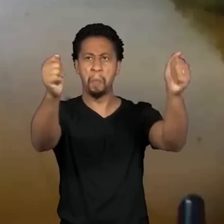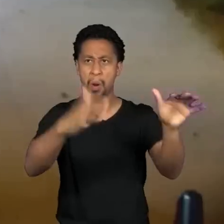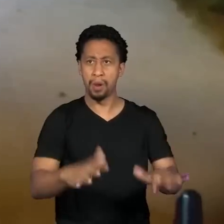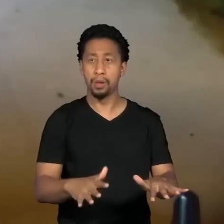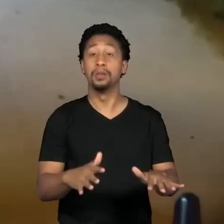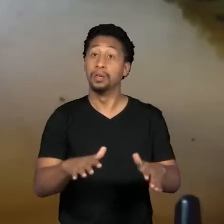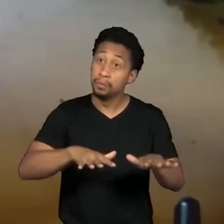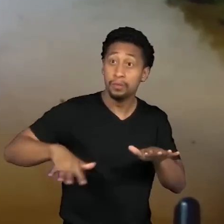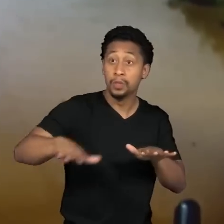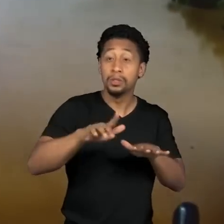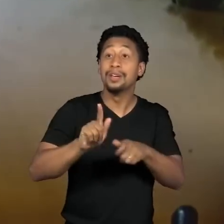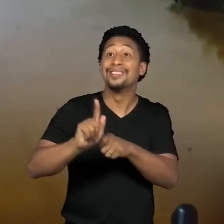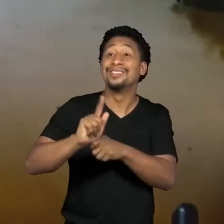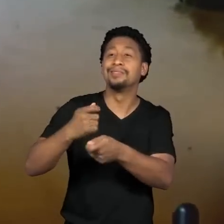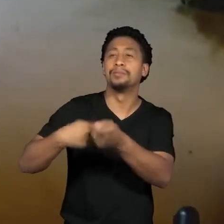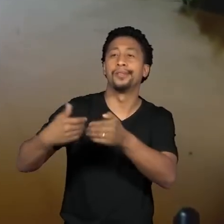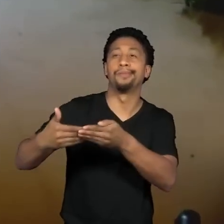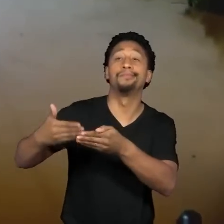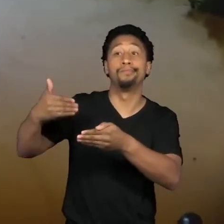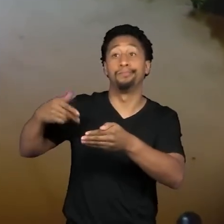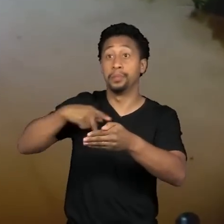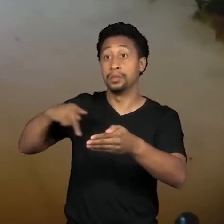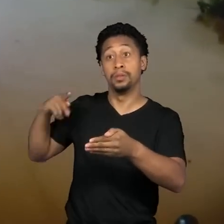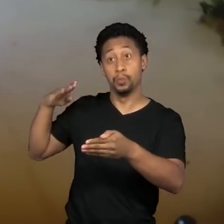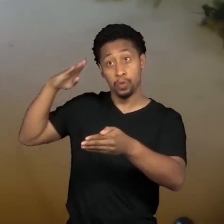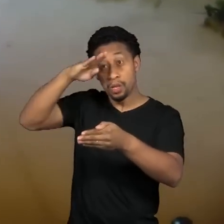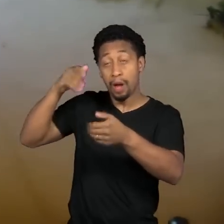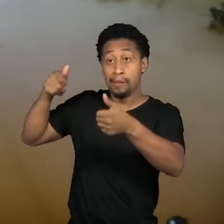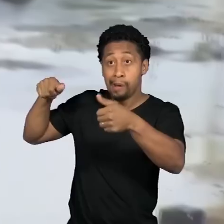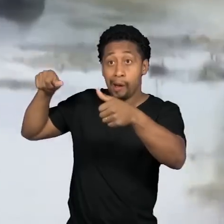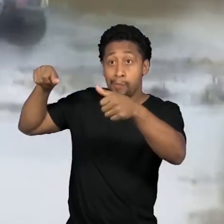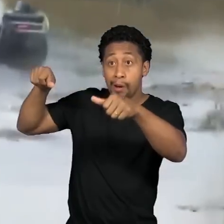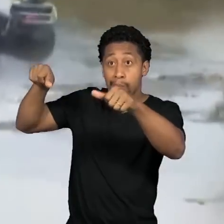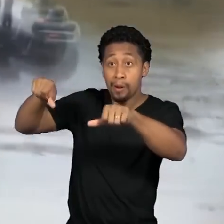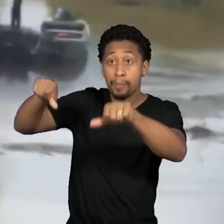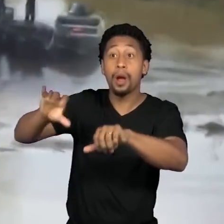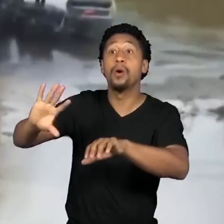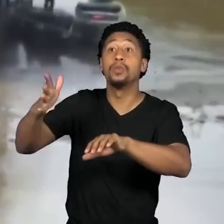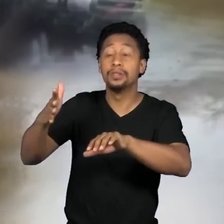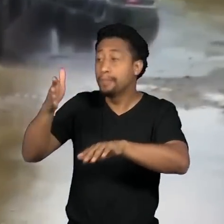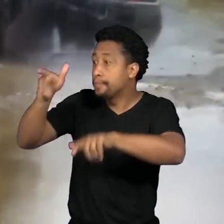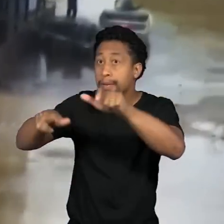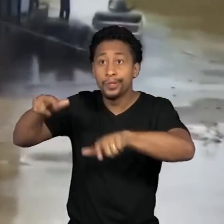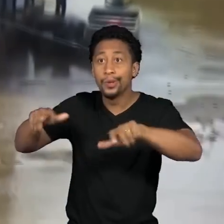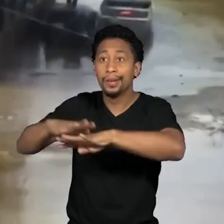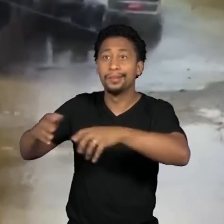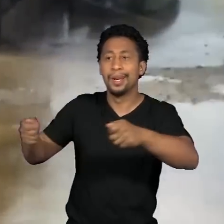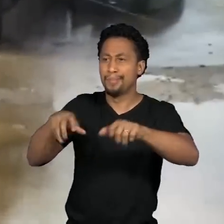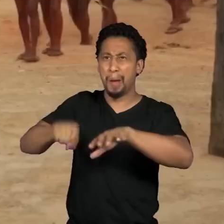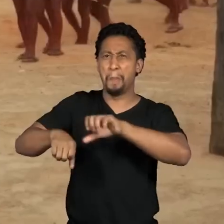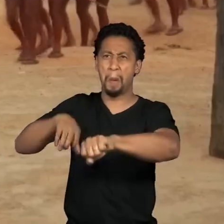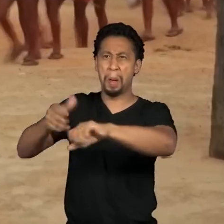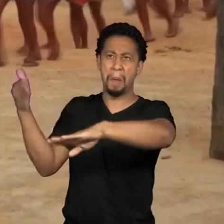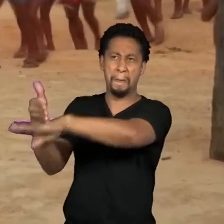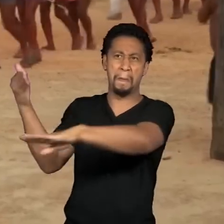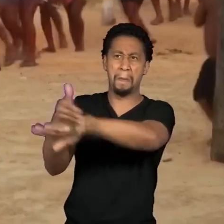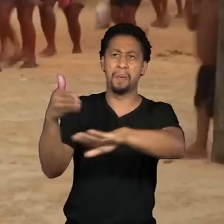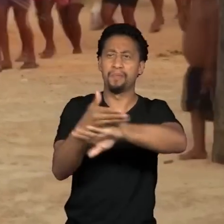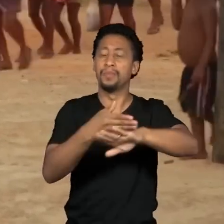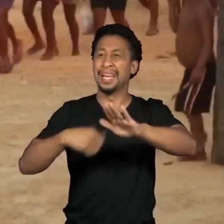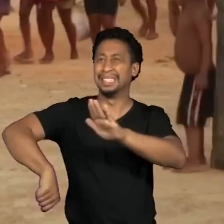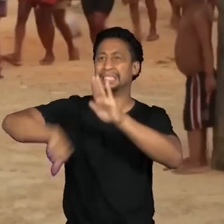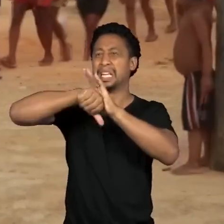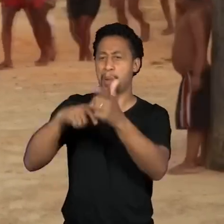coincide com a gestão do governo Bolsonaro e se agravou com as invasões e o garimpo ilegal. O Ministério Público